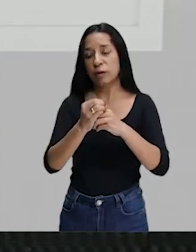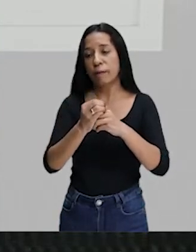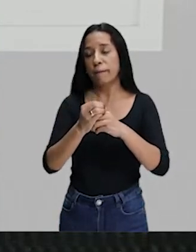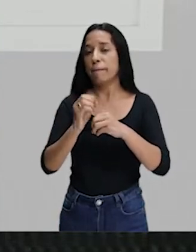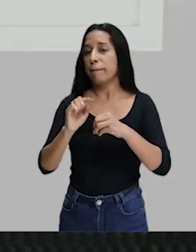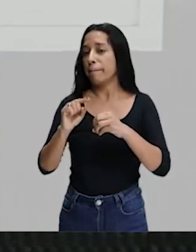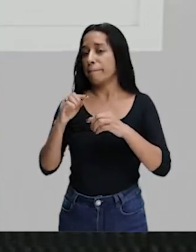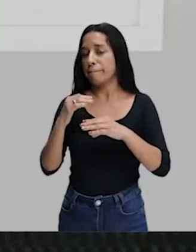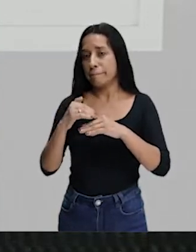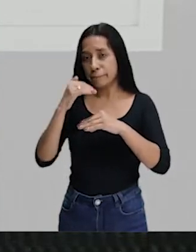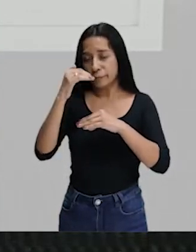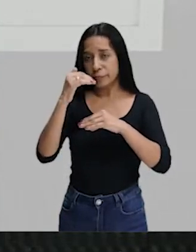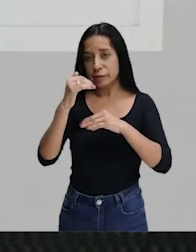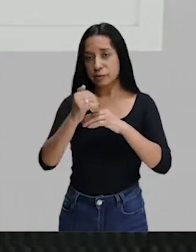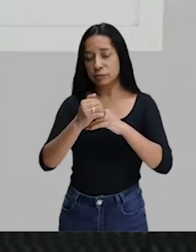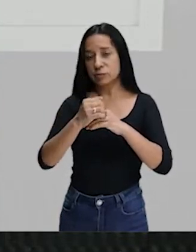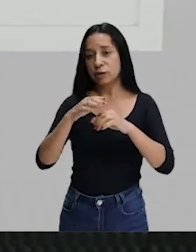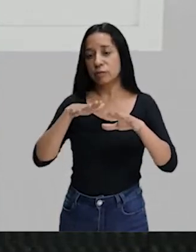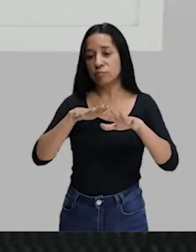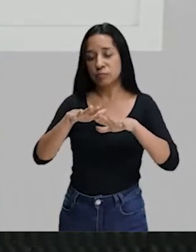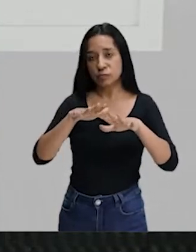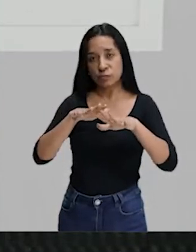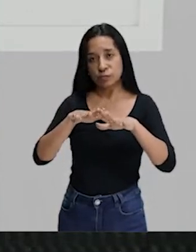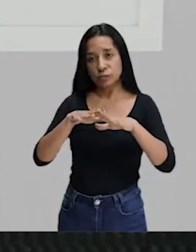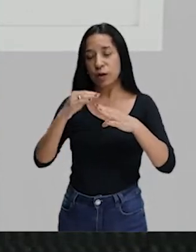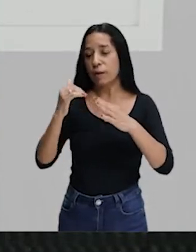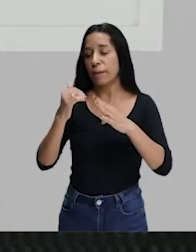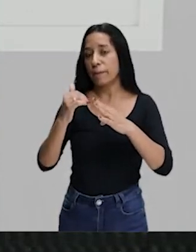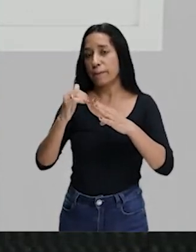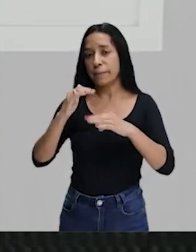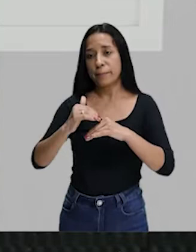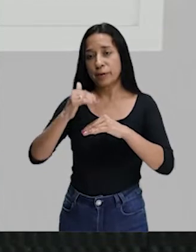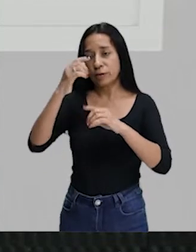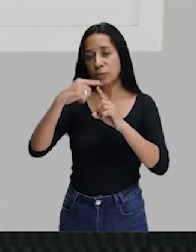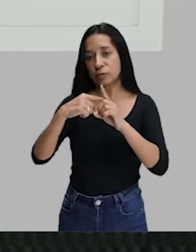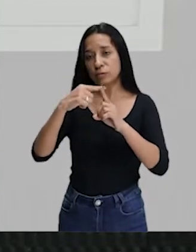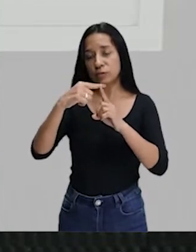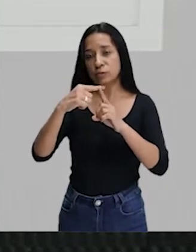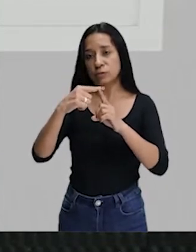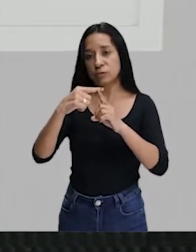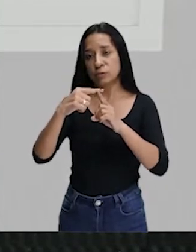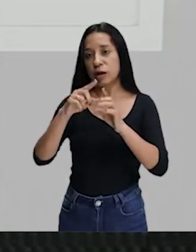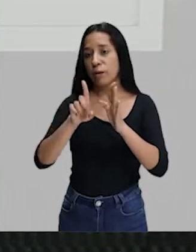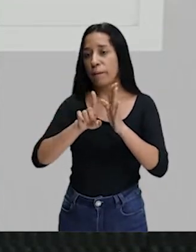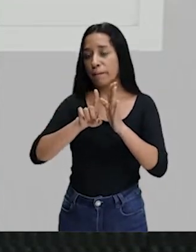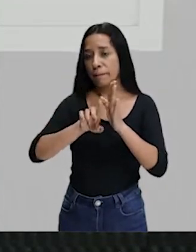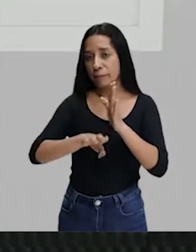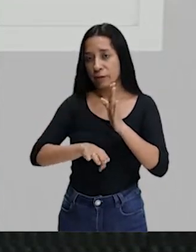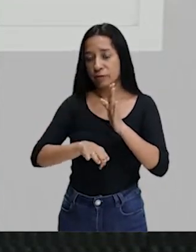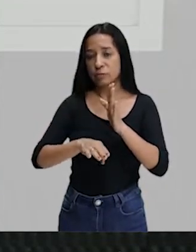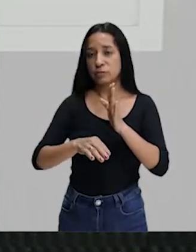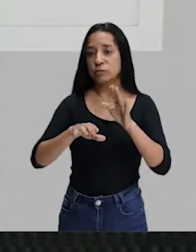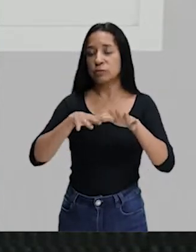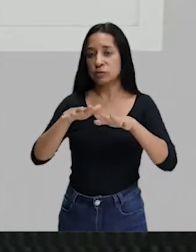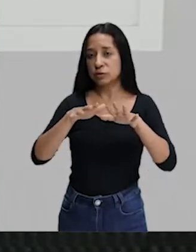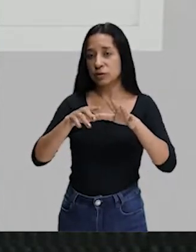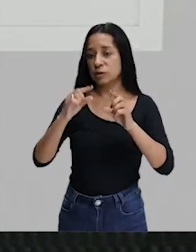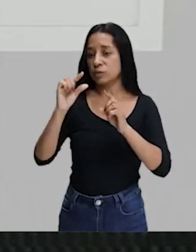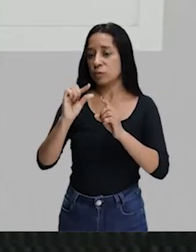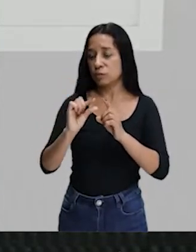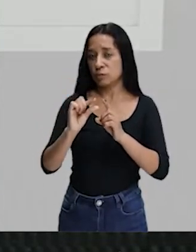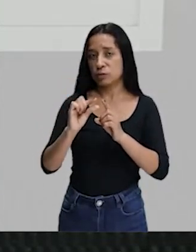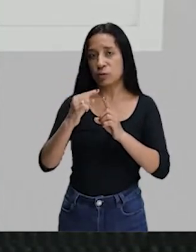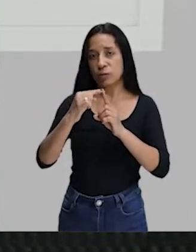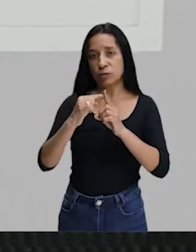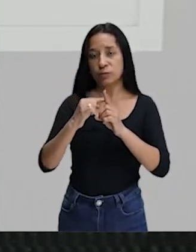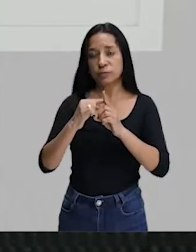agitadas, maior sua temperatura. Quanto menos agitadas, menor é a temperatura, ok? Então a temperatura, o